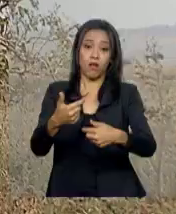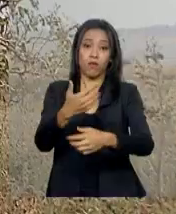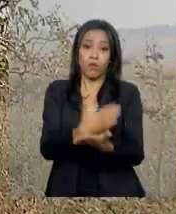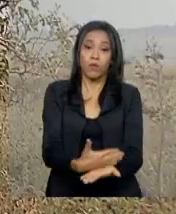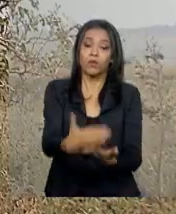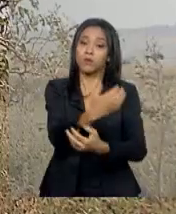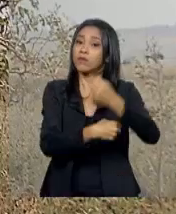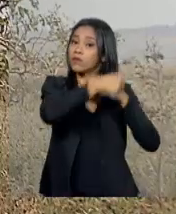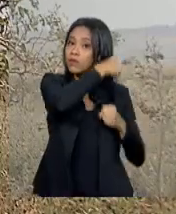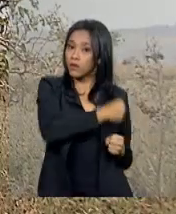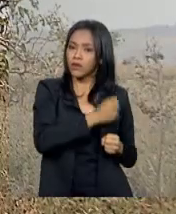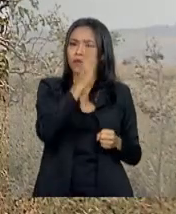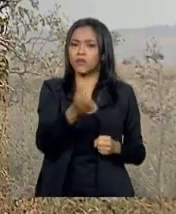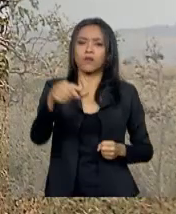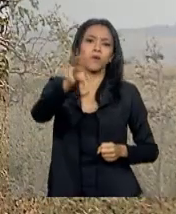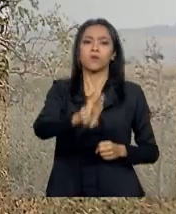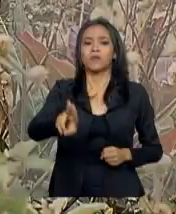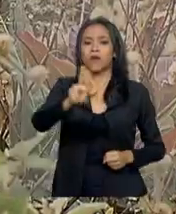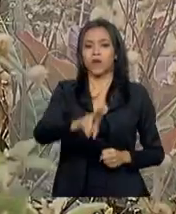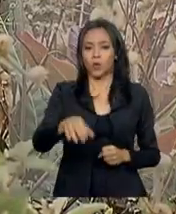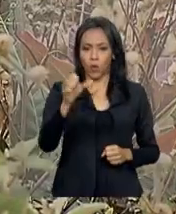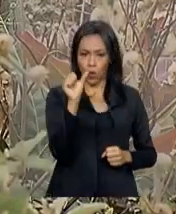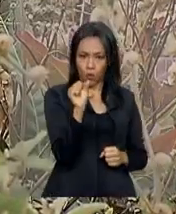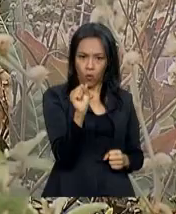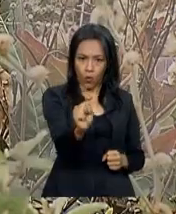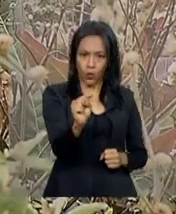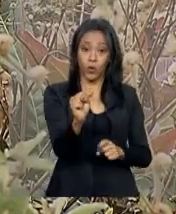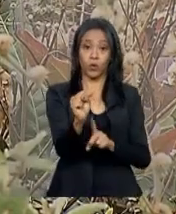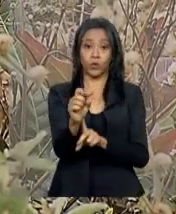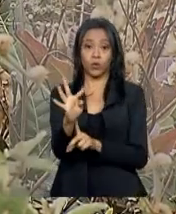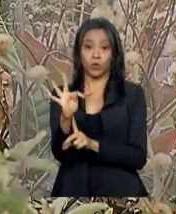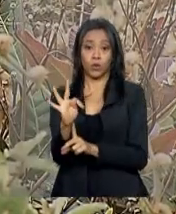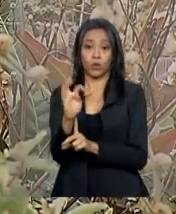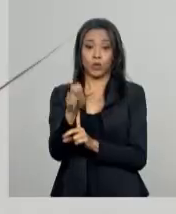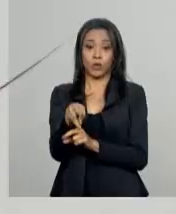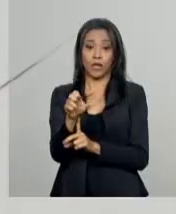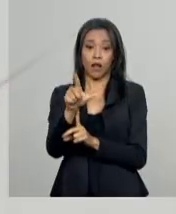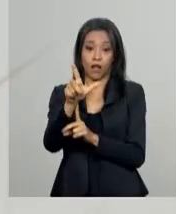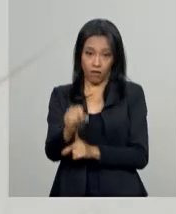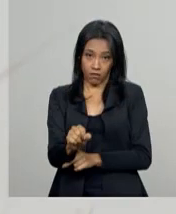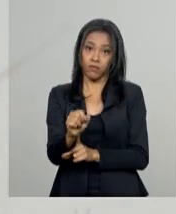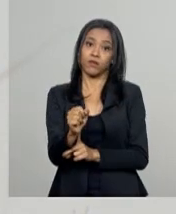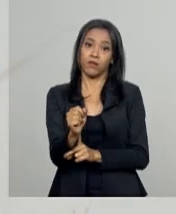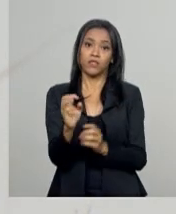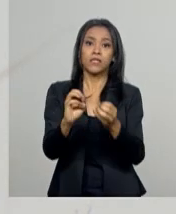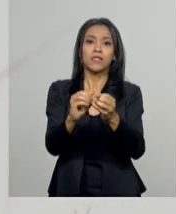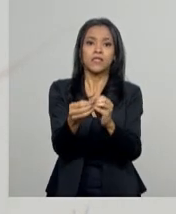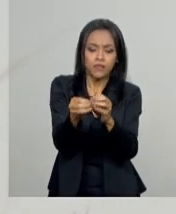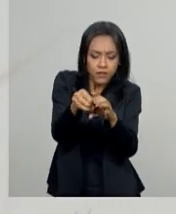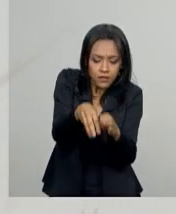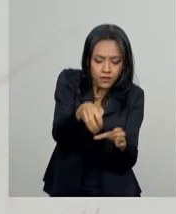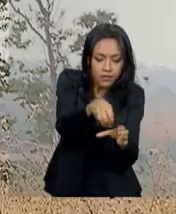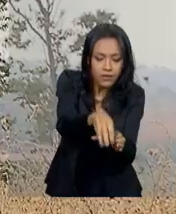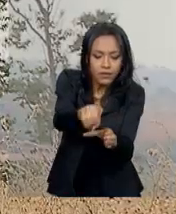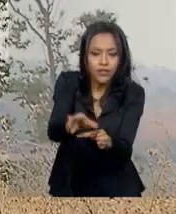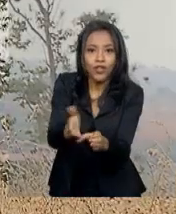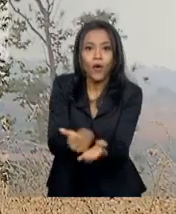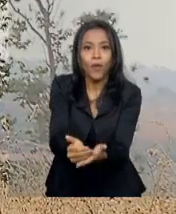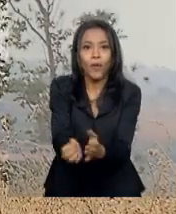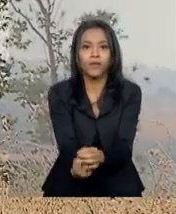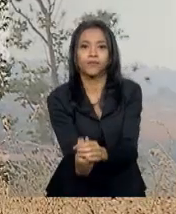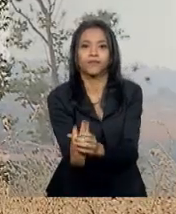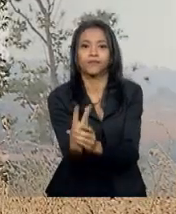e já foram usadas oito toneladas de sementes de espécies nativas que já começam a se desenvolver a